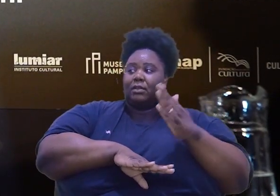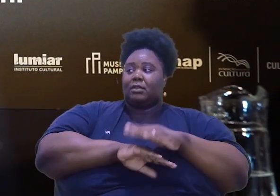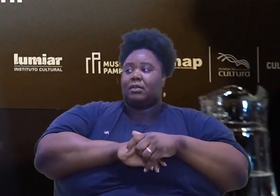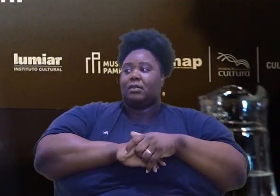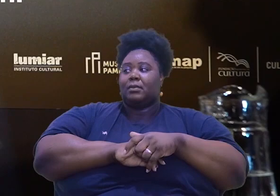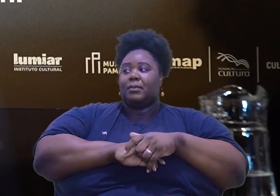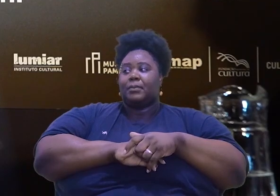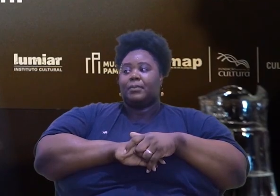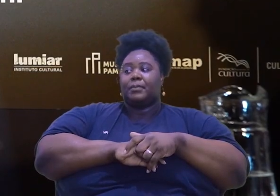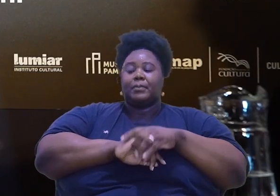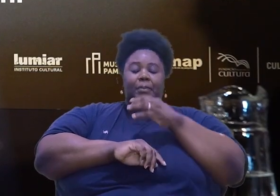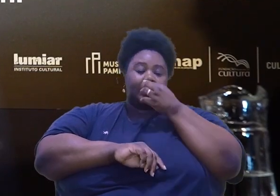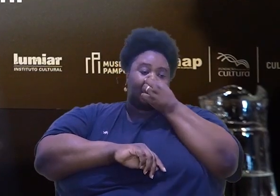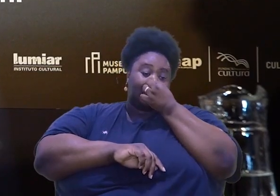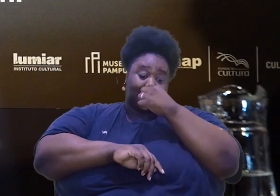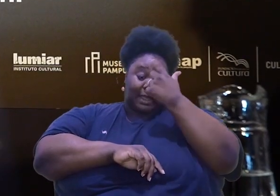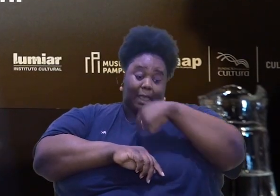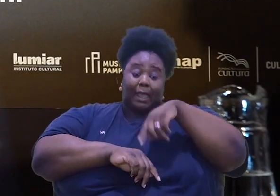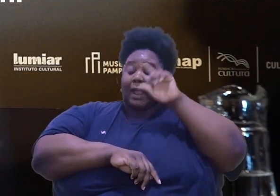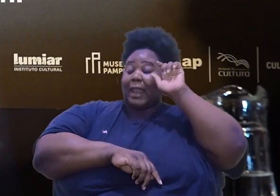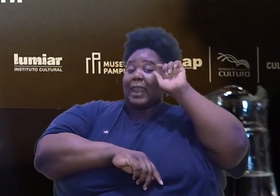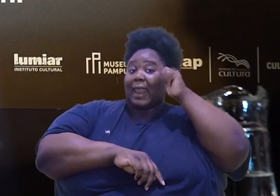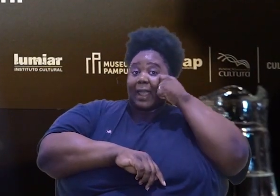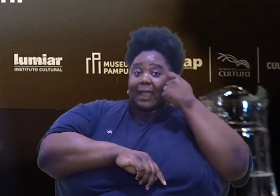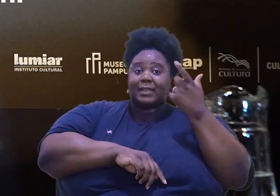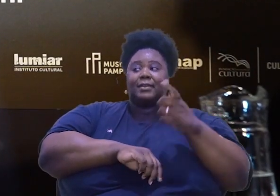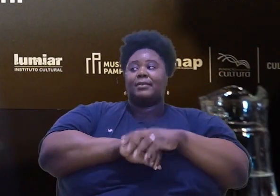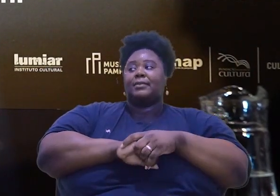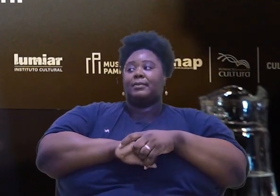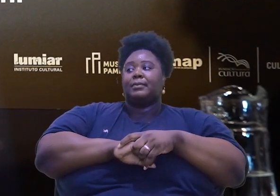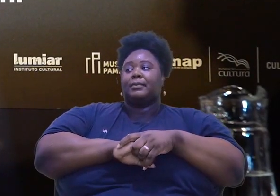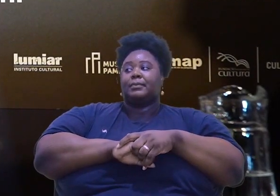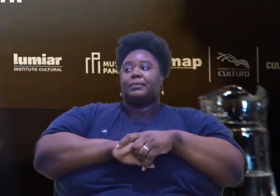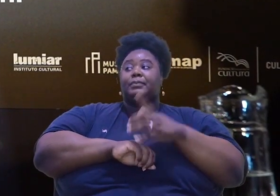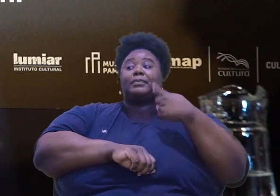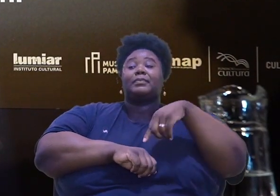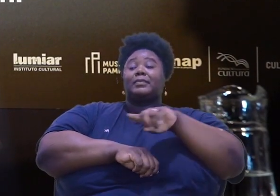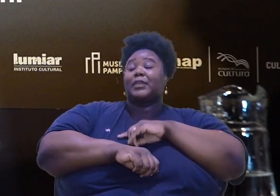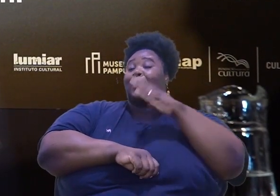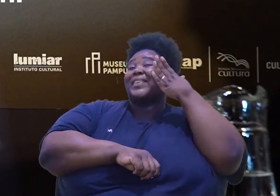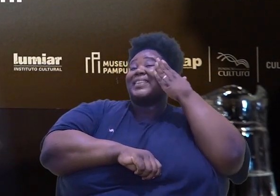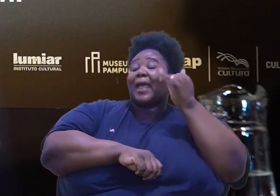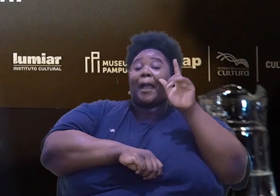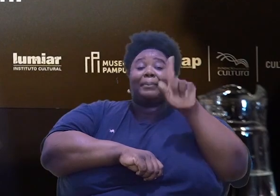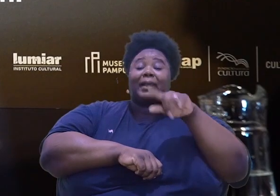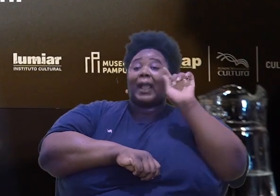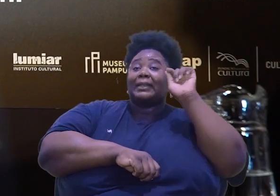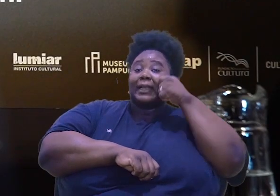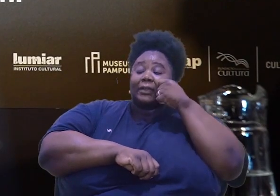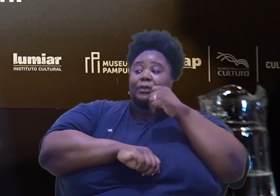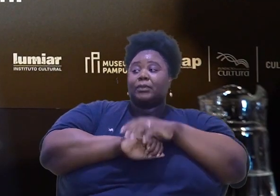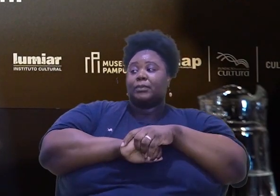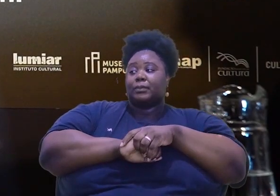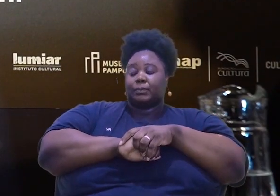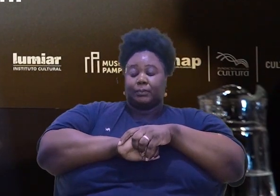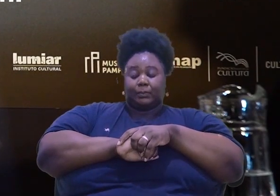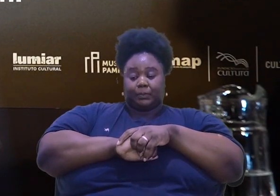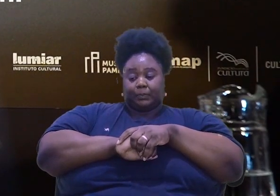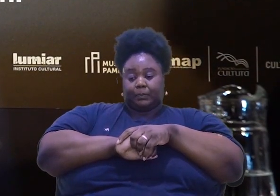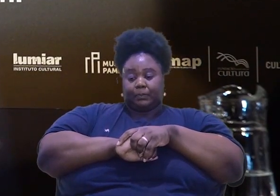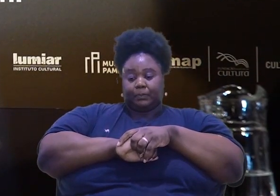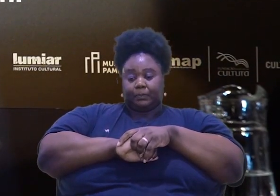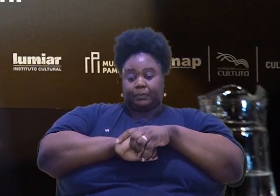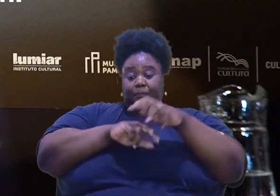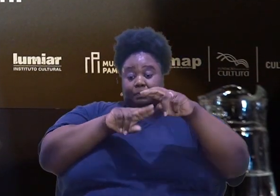eu sou negra, e a gente sabe que é negro sempre